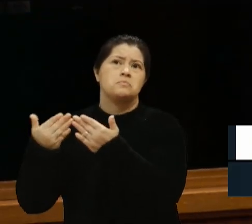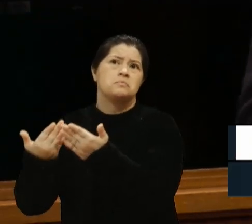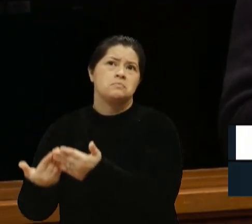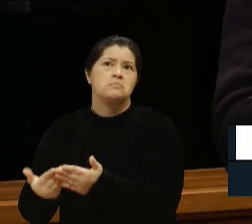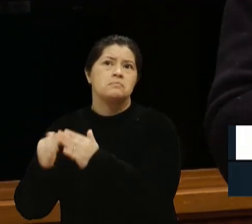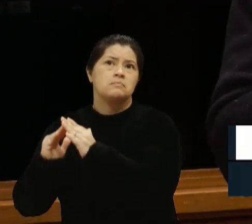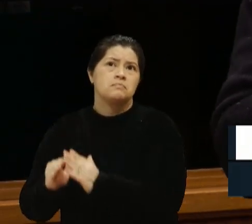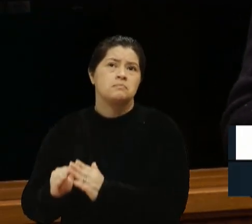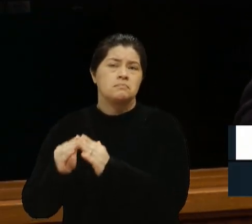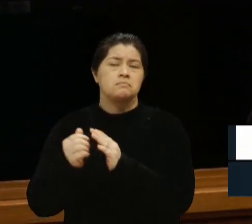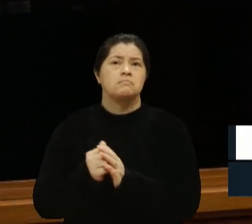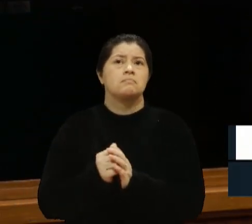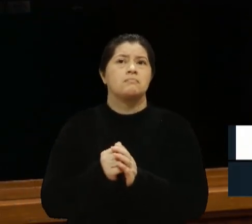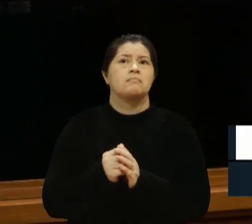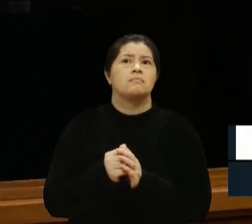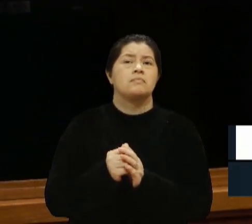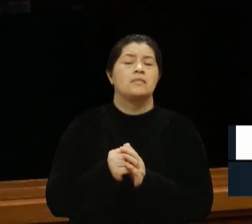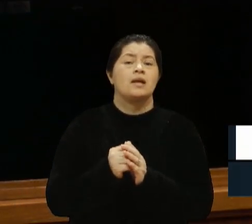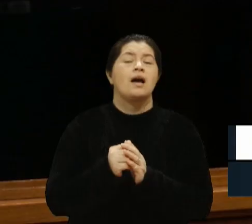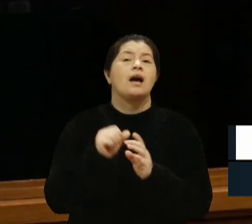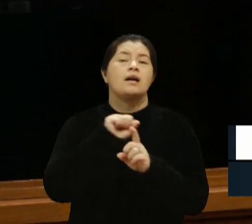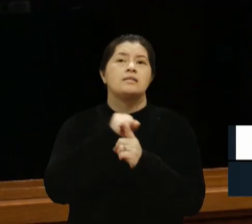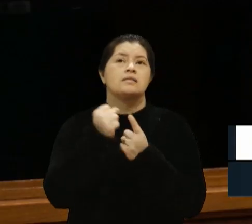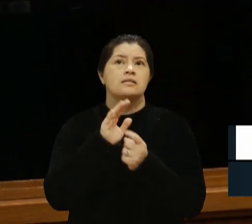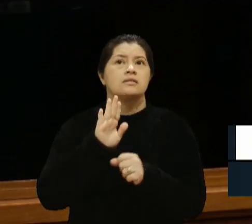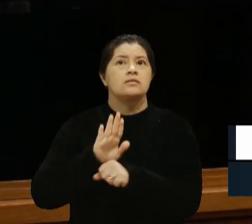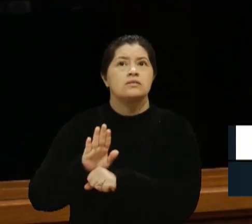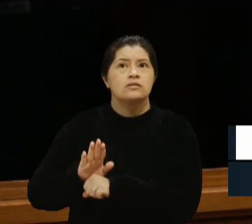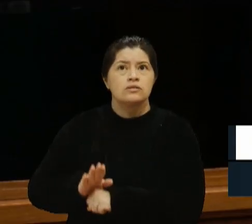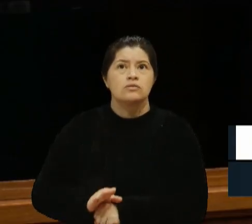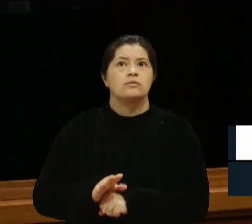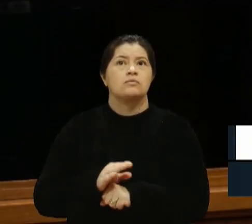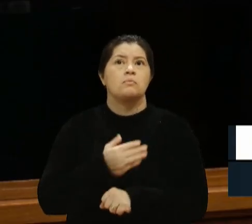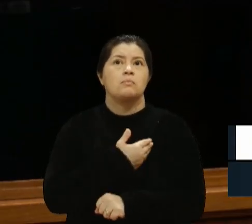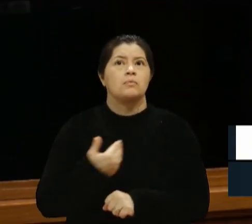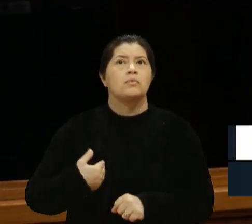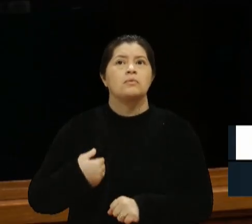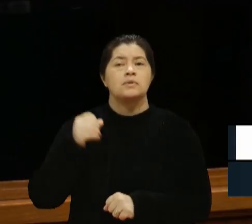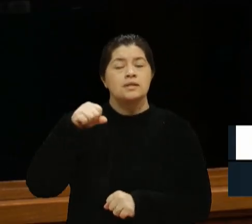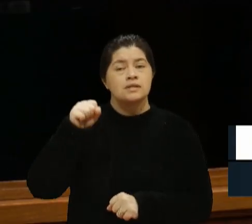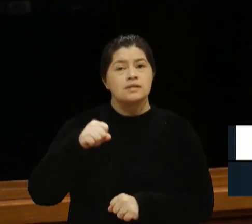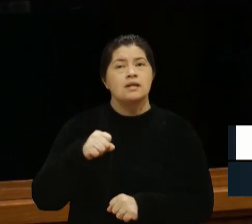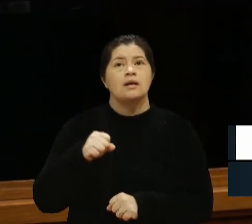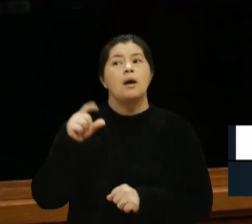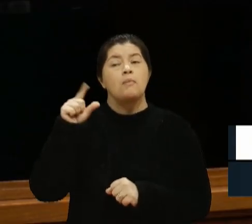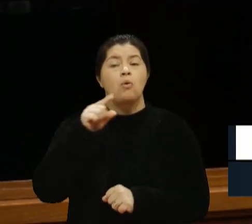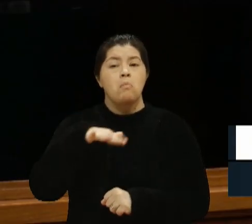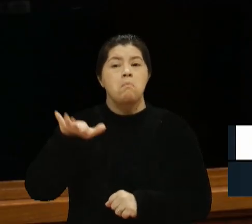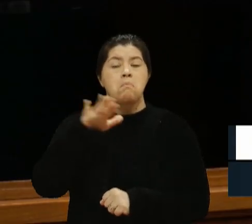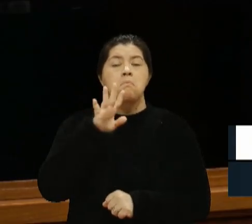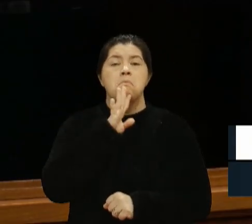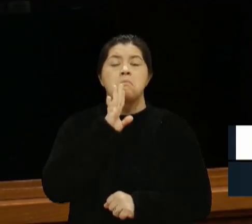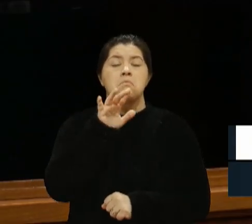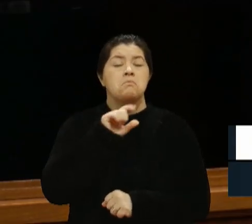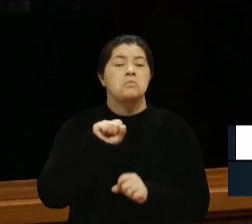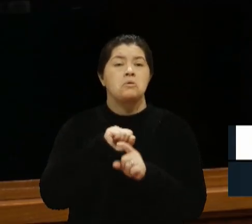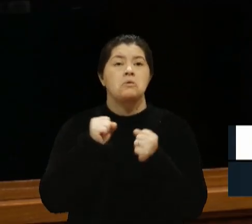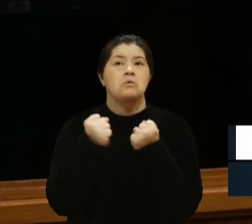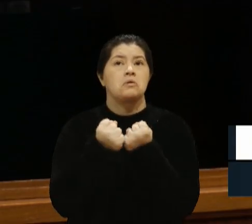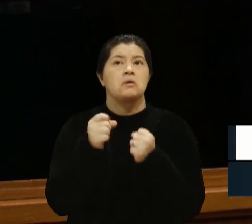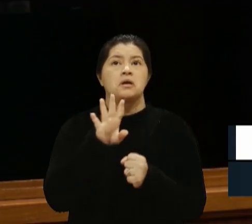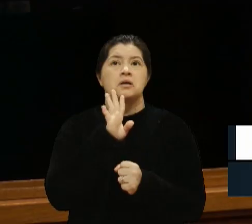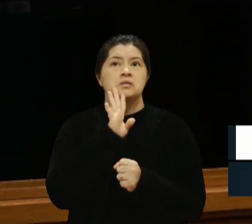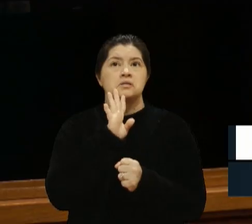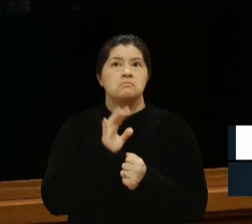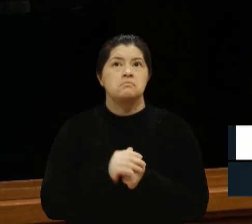educação, enfim. A assistência é uma dessas políticas, mas, infelizmente, sim, secretário, ela é pouco conhecida ainda pela sociedade no geral,